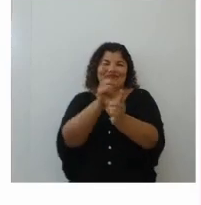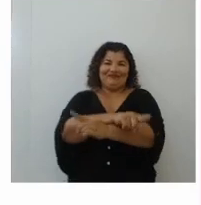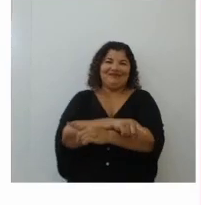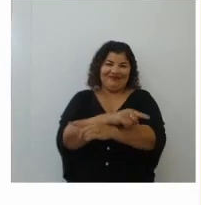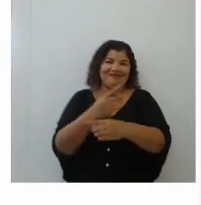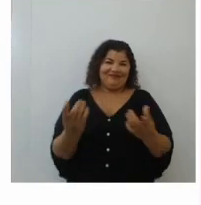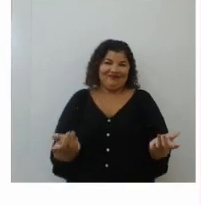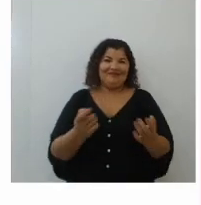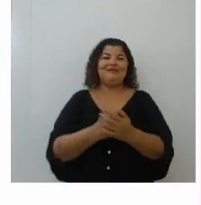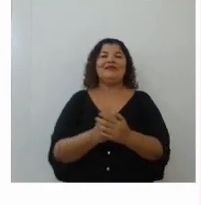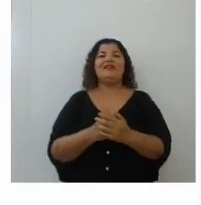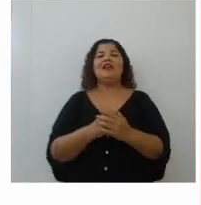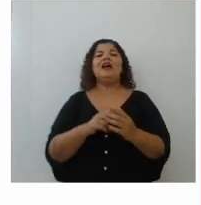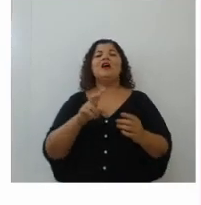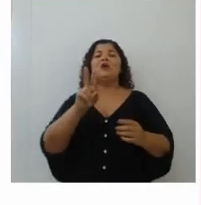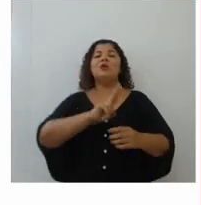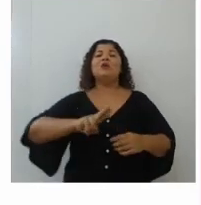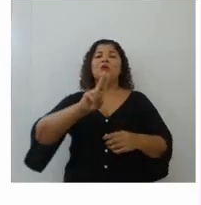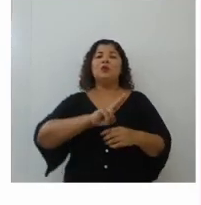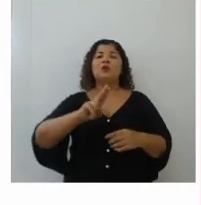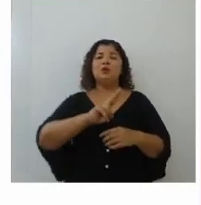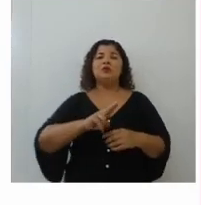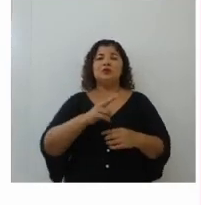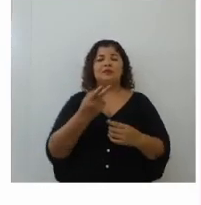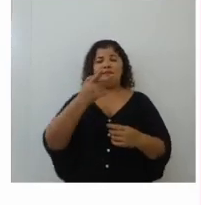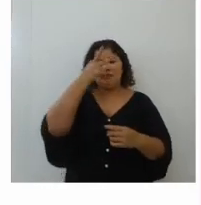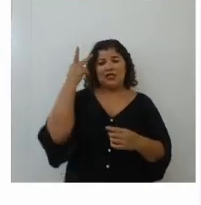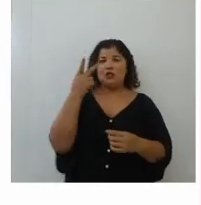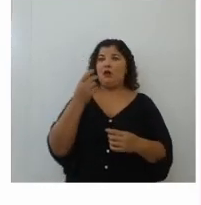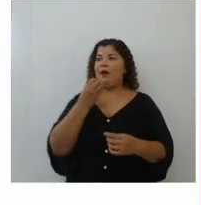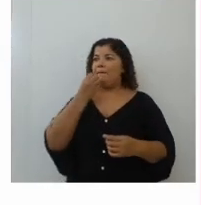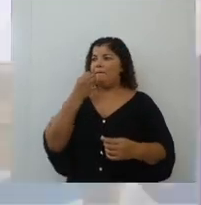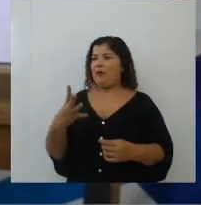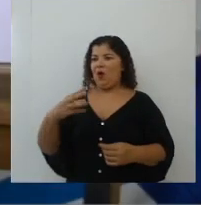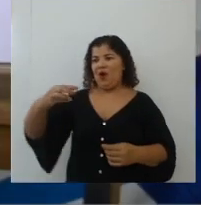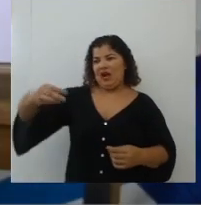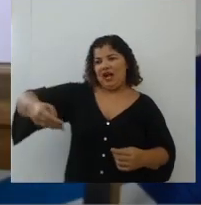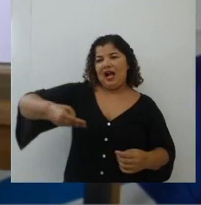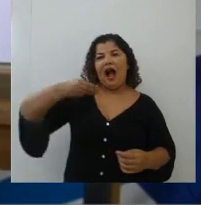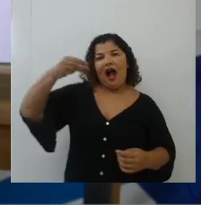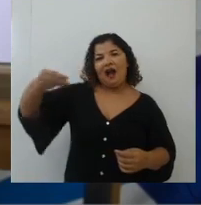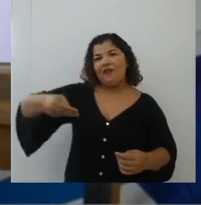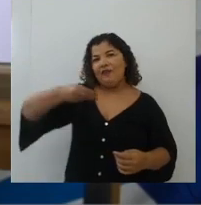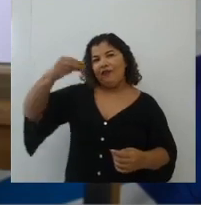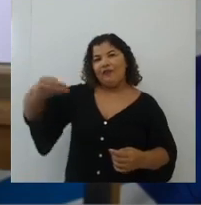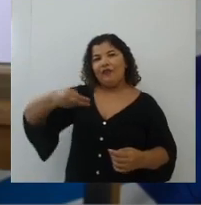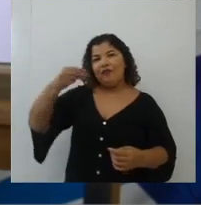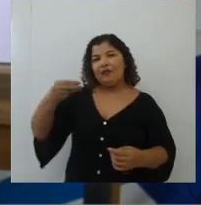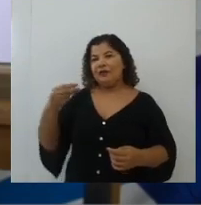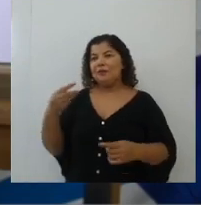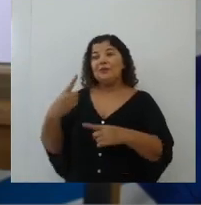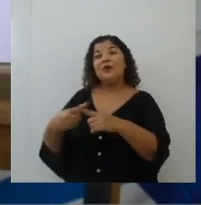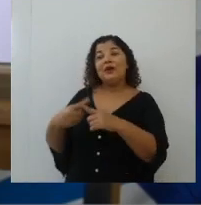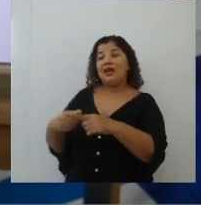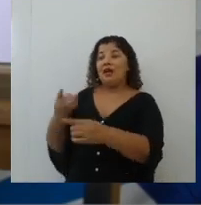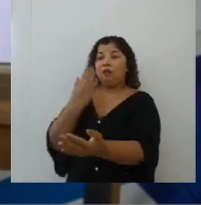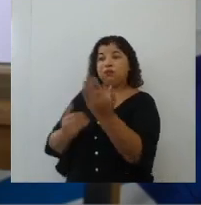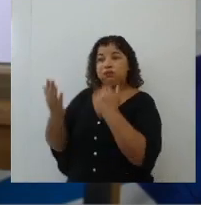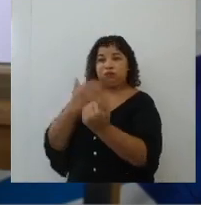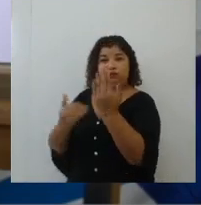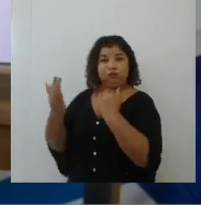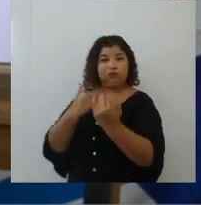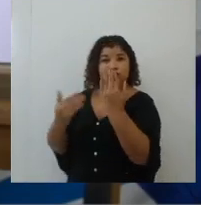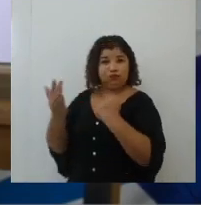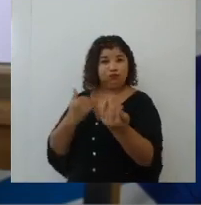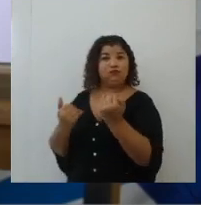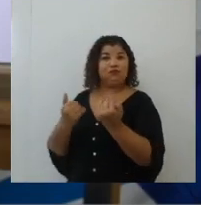pela pessoa que utiliza. Ele é um bom garfo. Ele é um bom garfo, ou seja, ele é comilão, ele come bem.